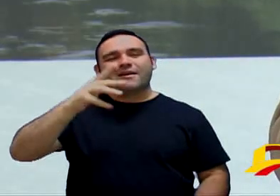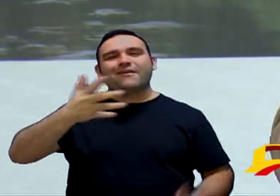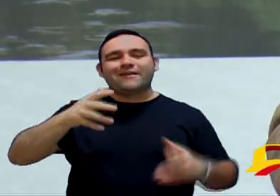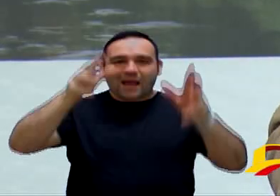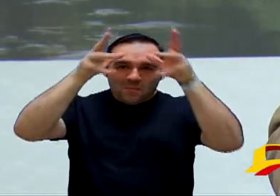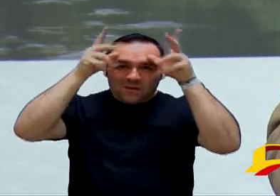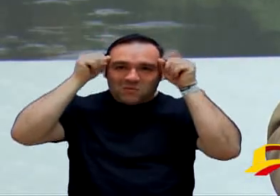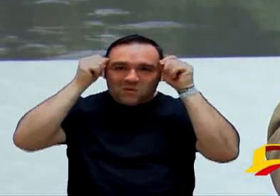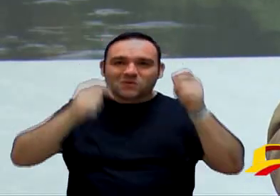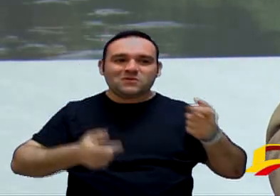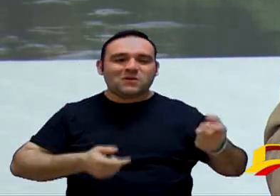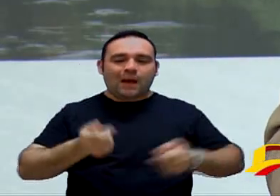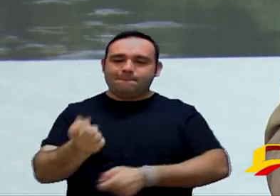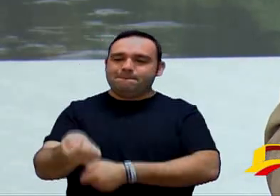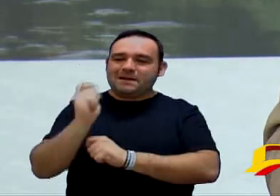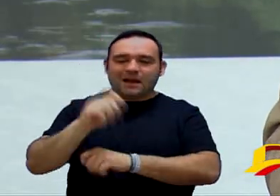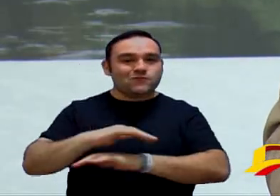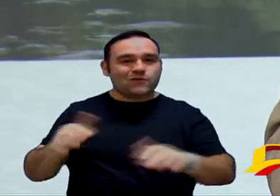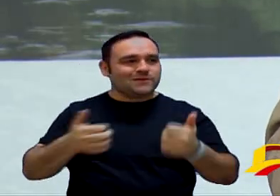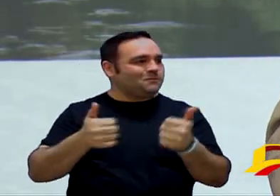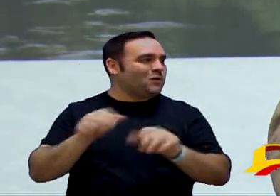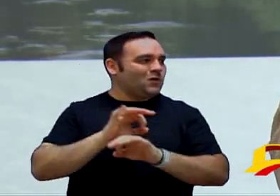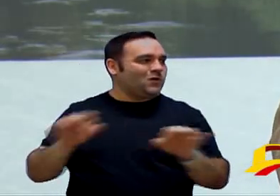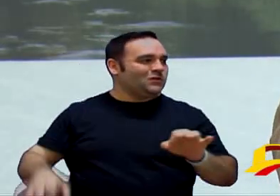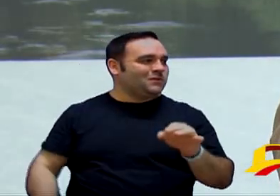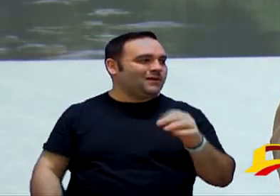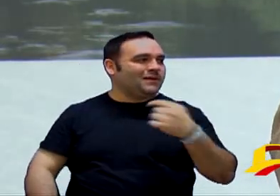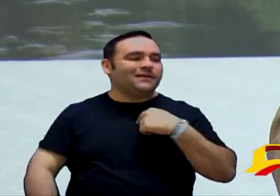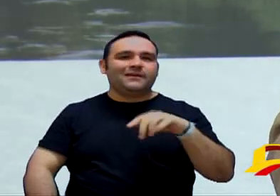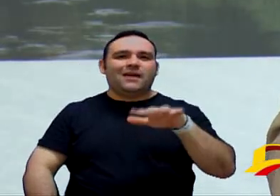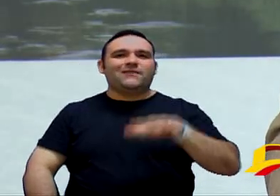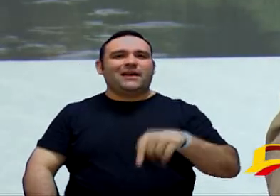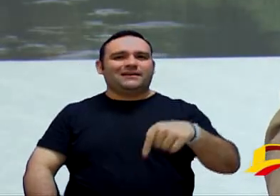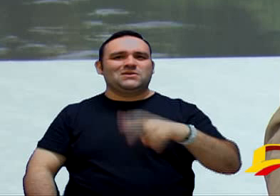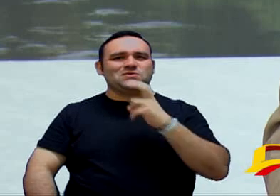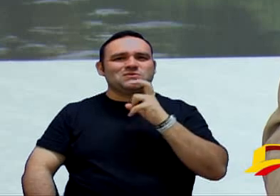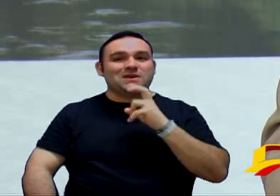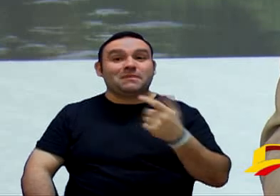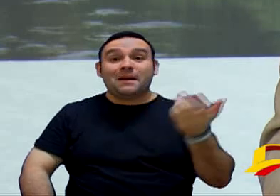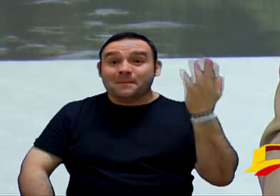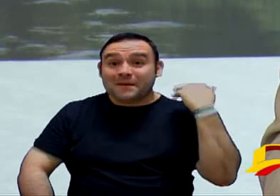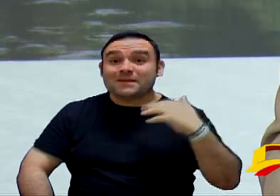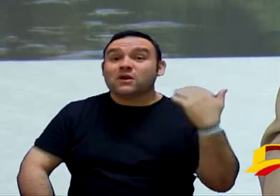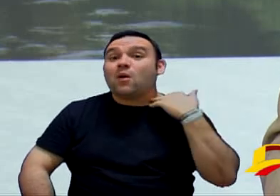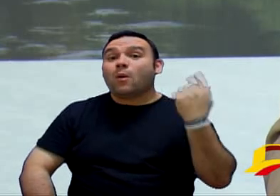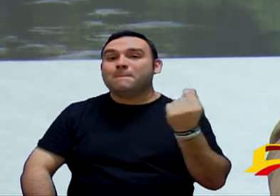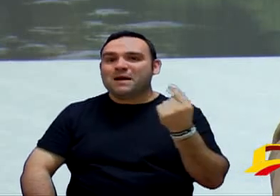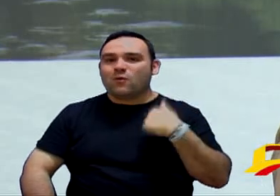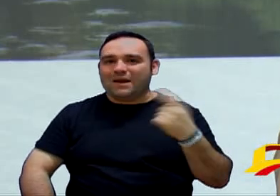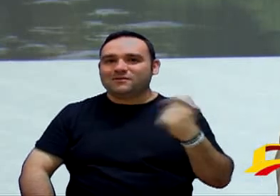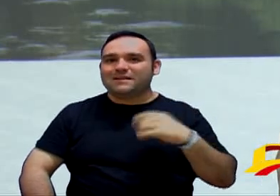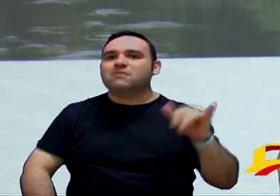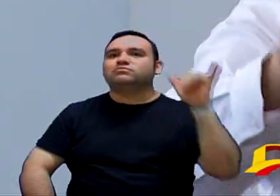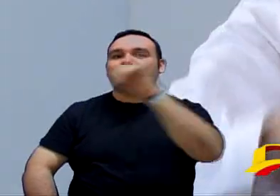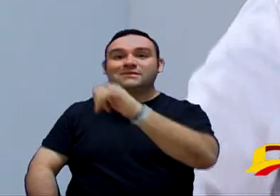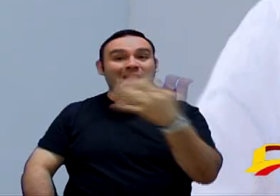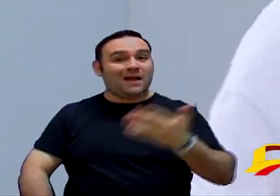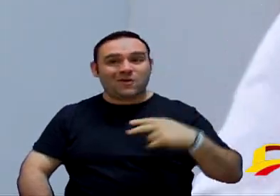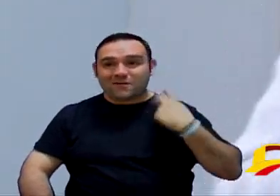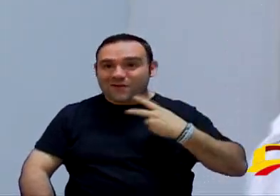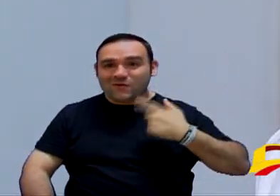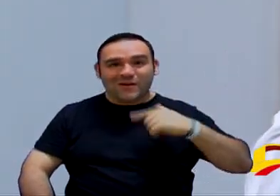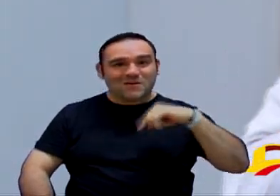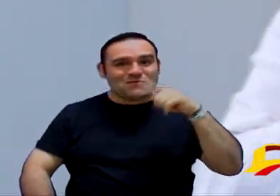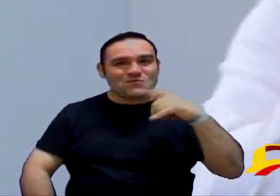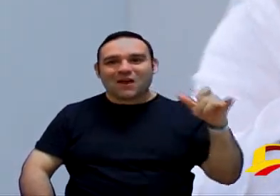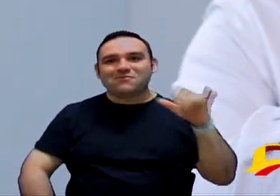pescar uma vez voando já tá bom demais eu não eu vou ficar por aqui mesmo né quando eu era bancário eu até tinha condição de ir mas agora com